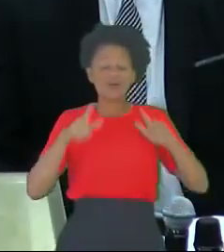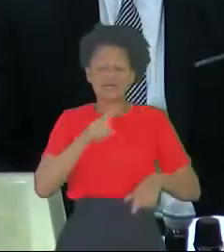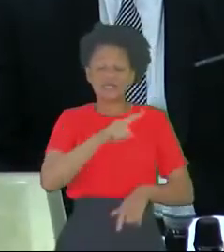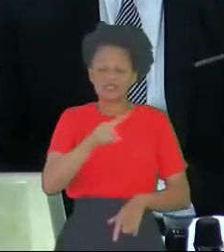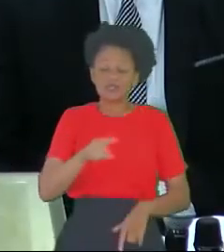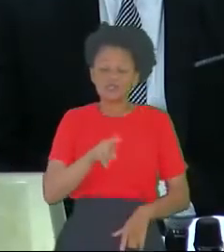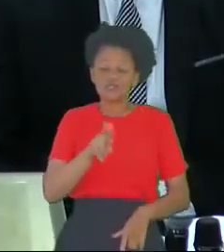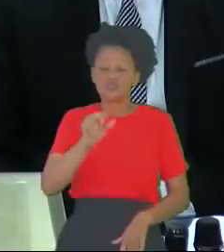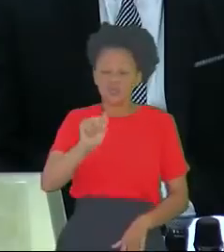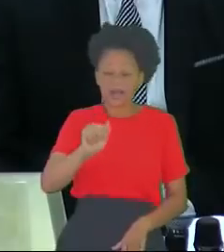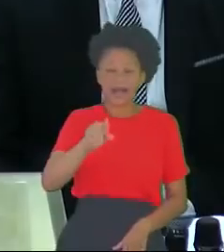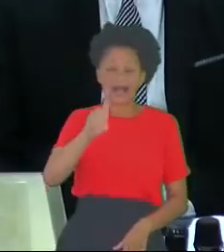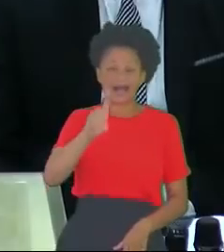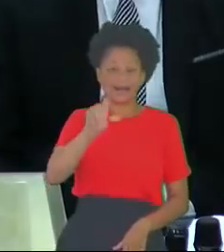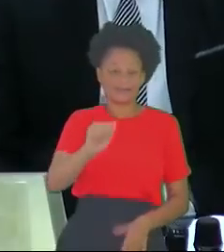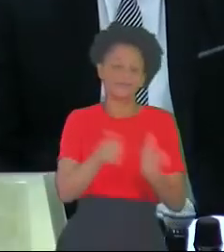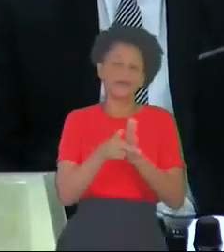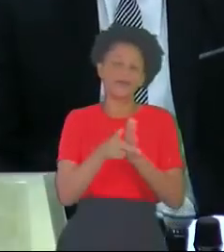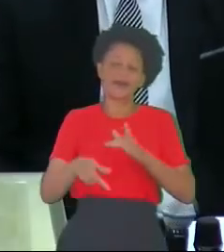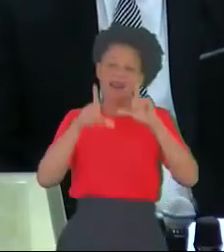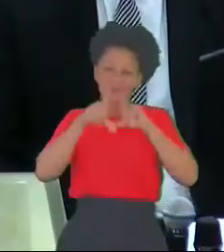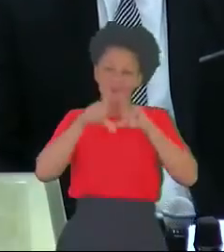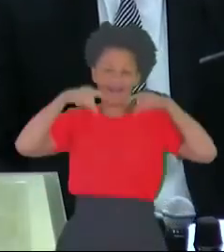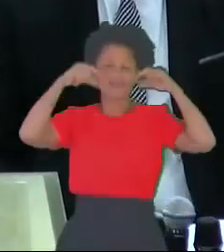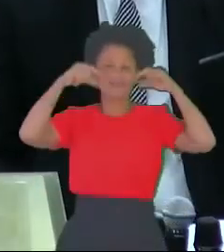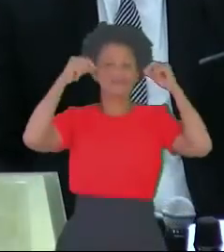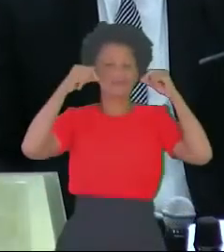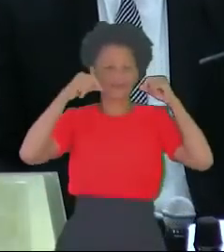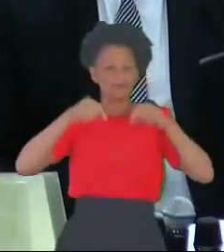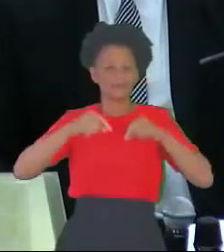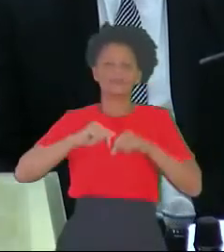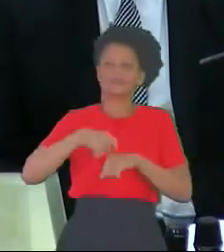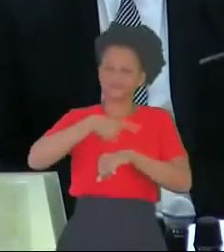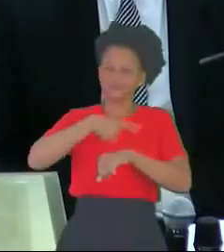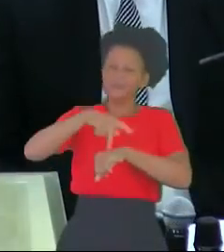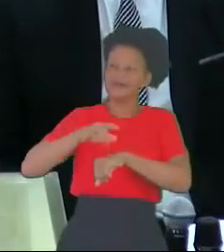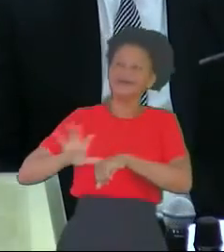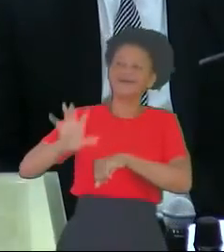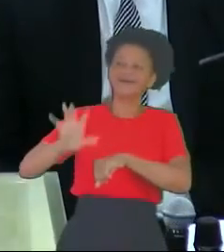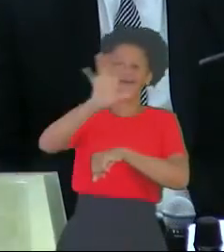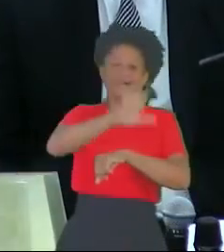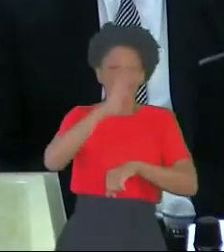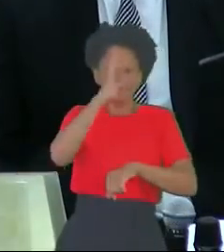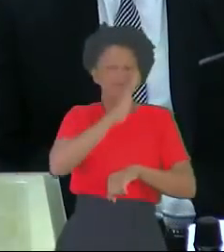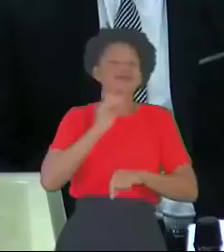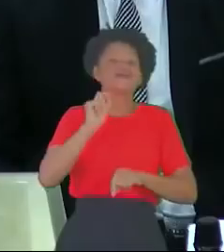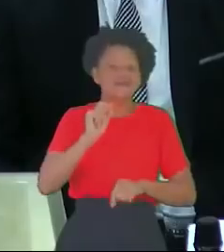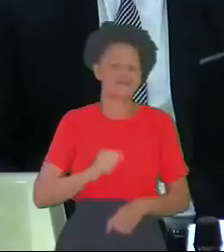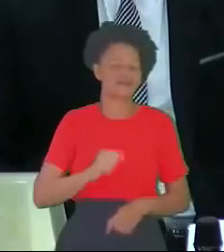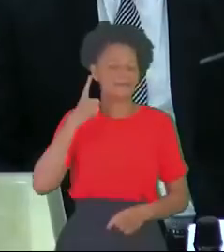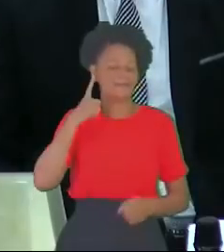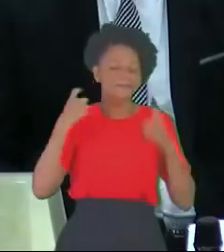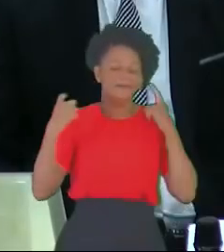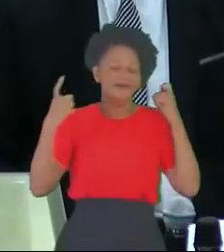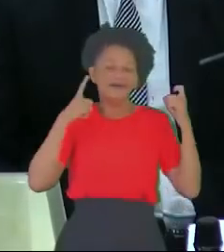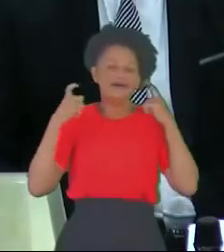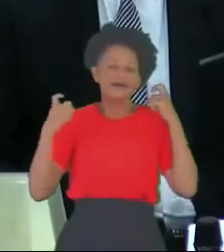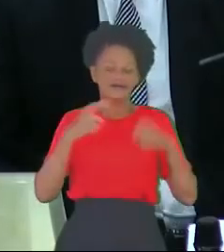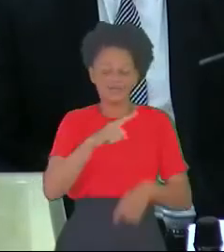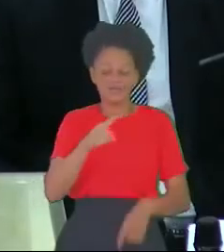alagoanês. No resto do Brasil é barulho. Aleluia. Aleluia, mas aqui Alagoas é